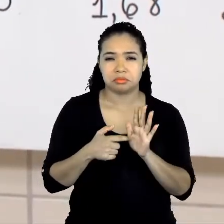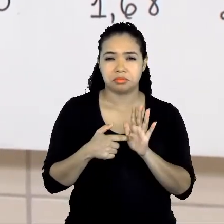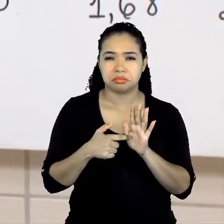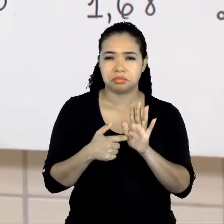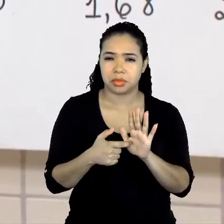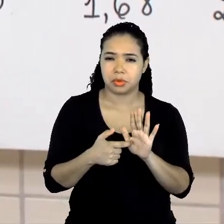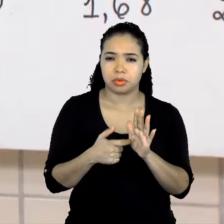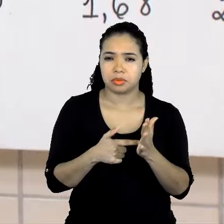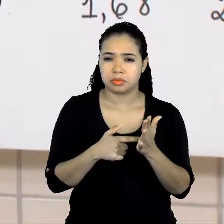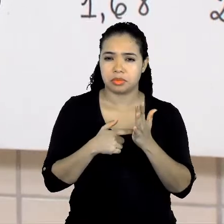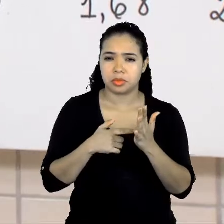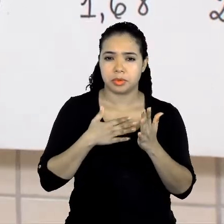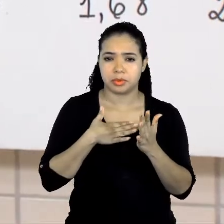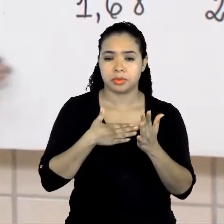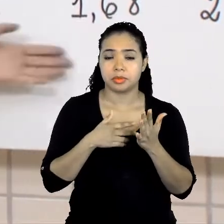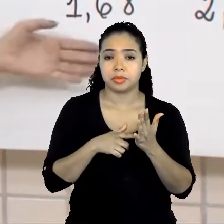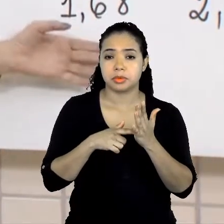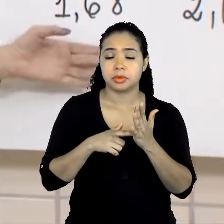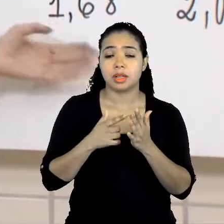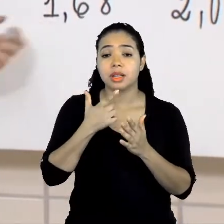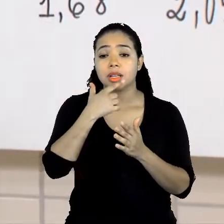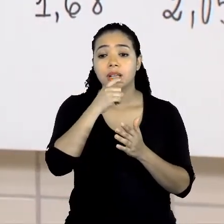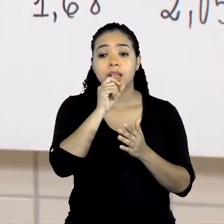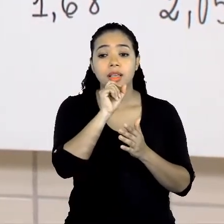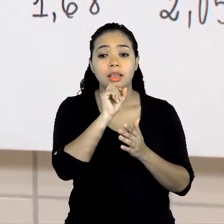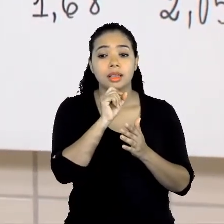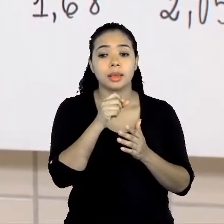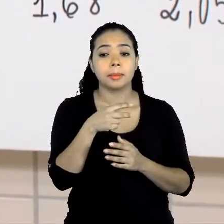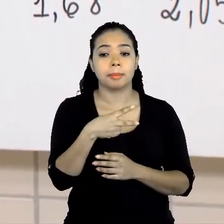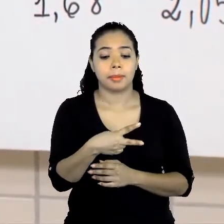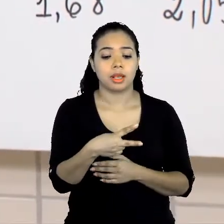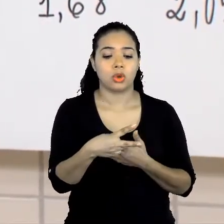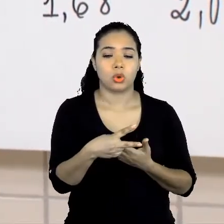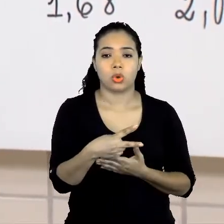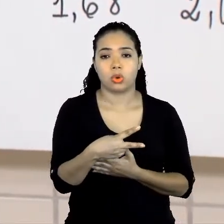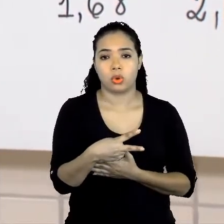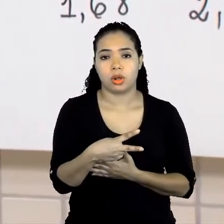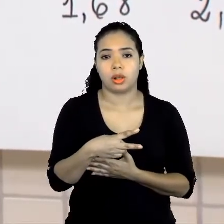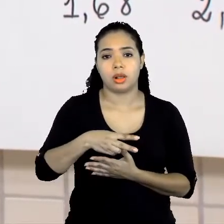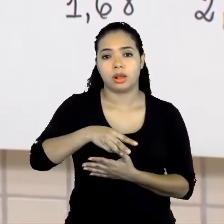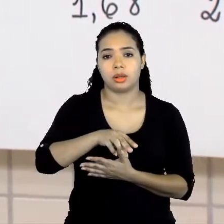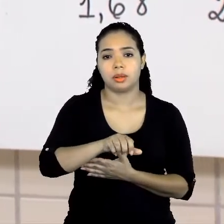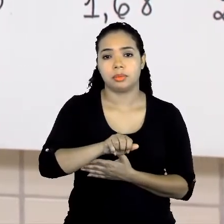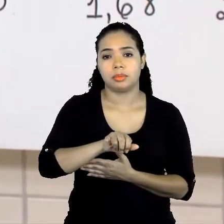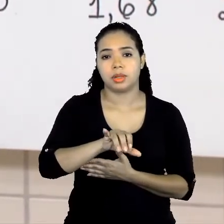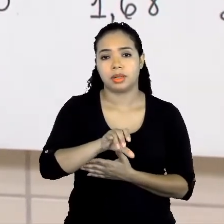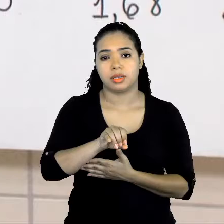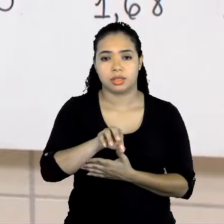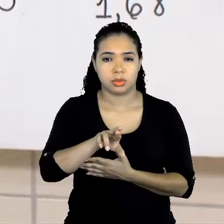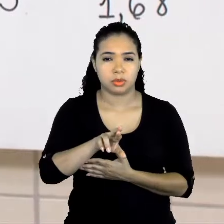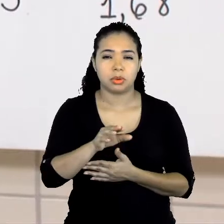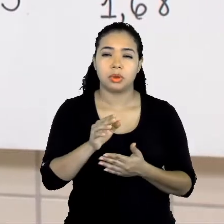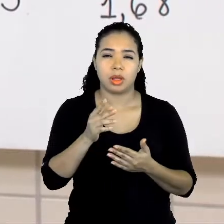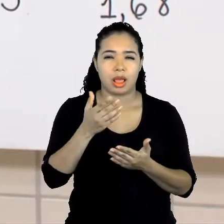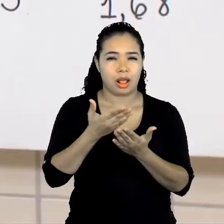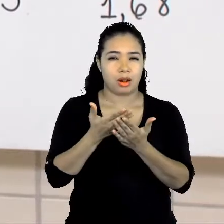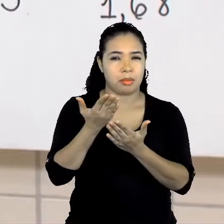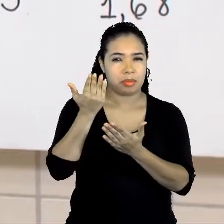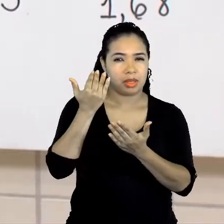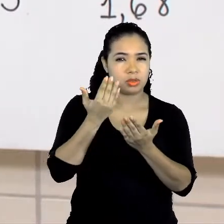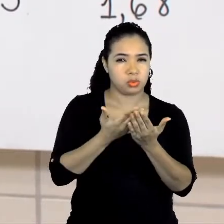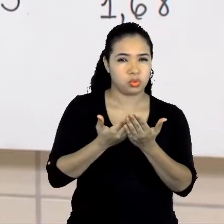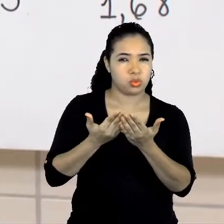me mostre quem é o maior. De novo, turminha, na aula passada a gente trabalhou comparação. É isso que a gente